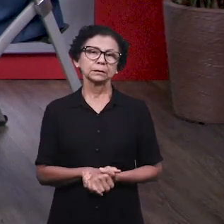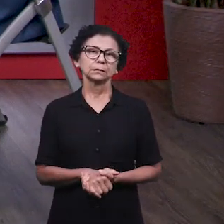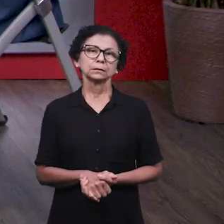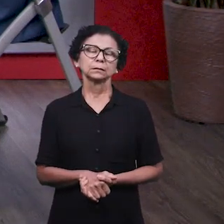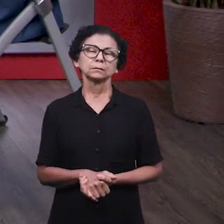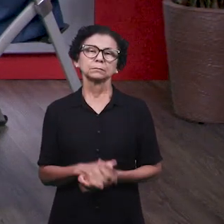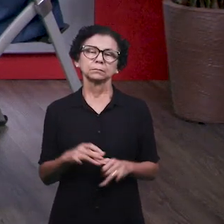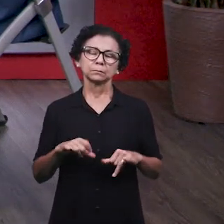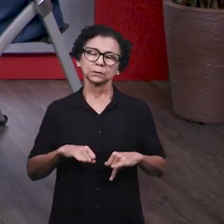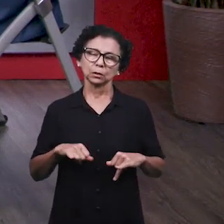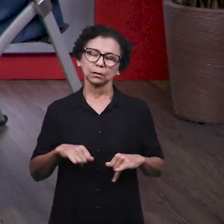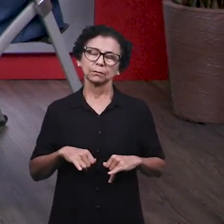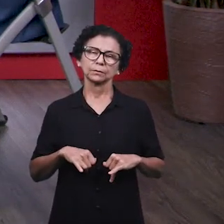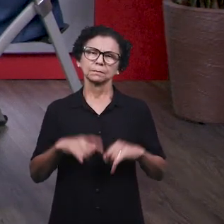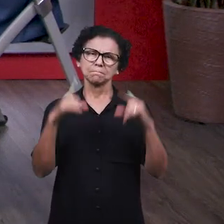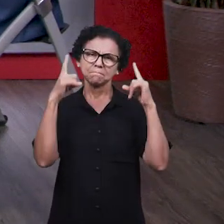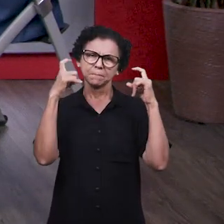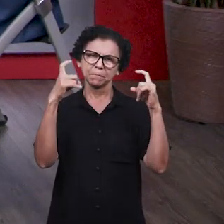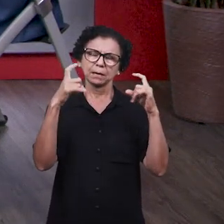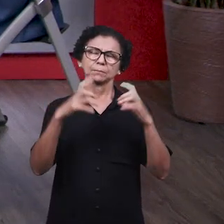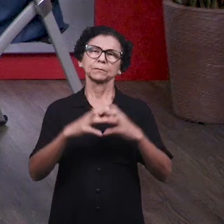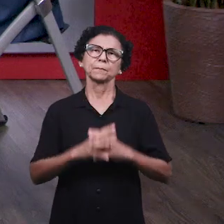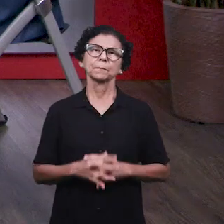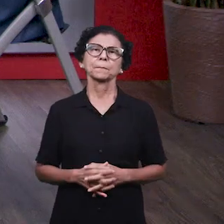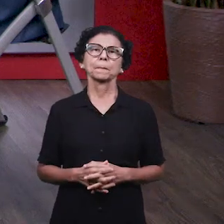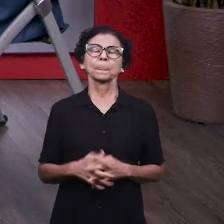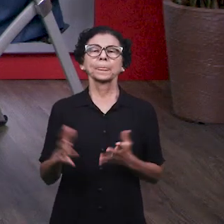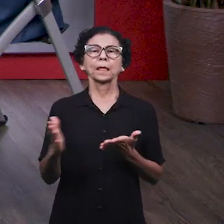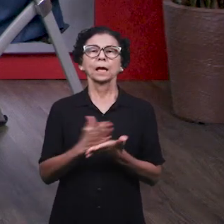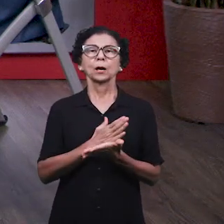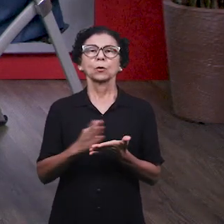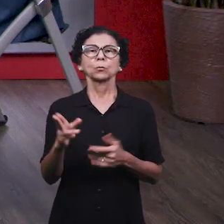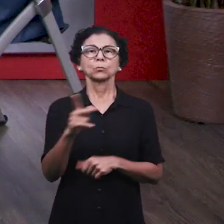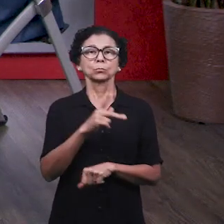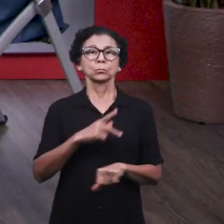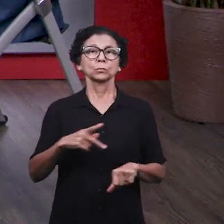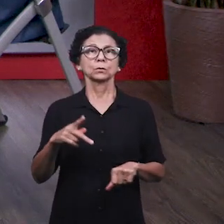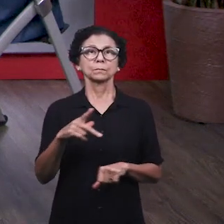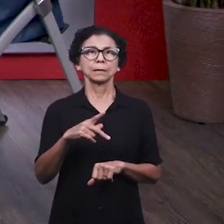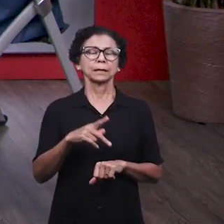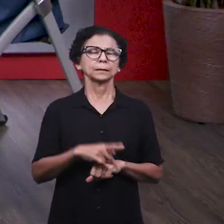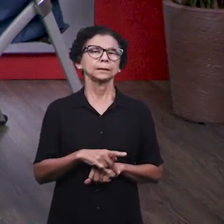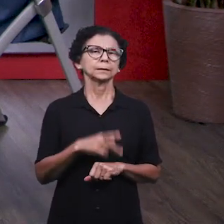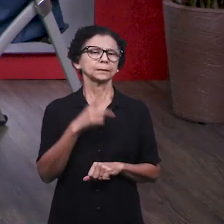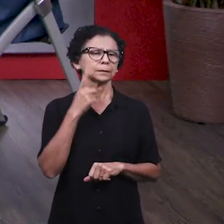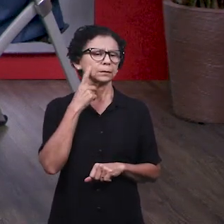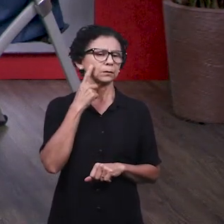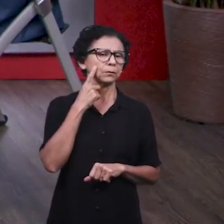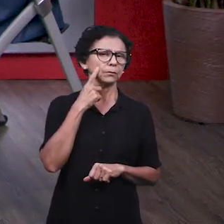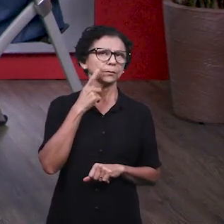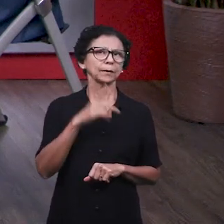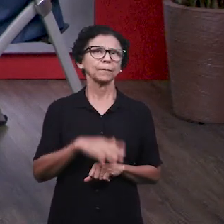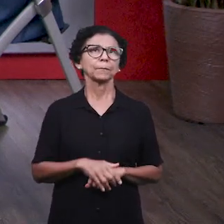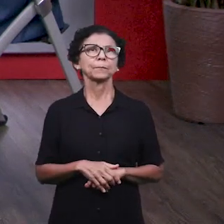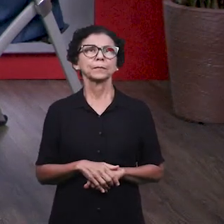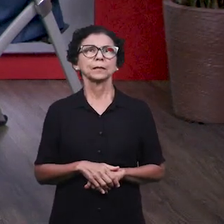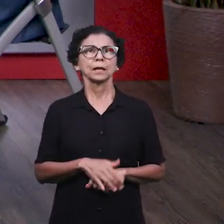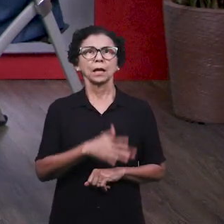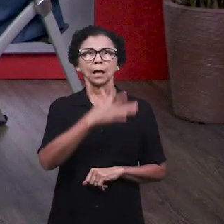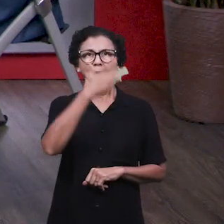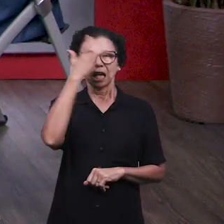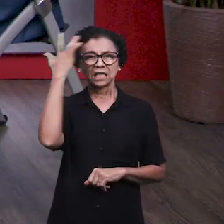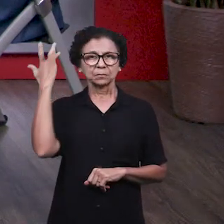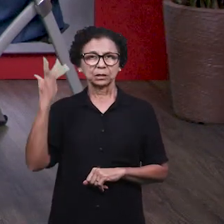pude ver, e inclusive em alguns países, poucos que eu verifiquei, as mulheres são tratadas de forma muito